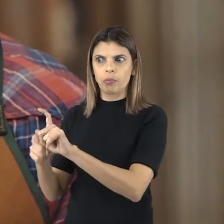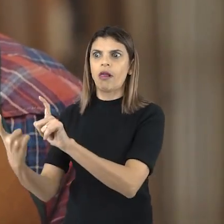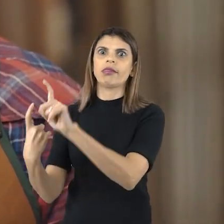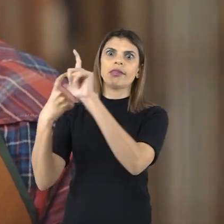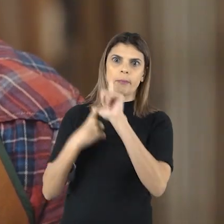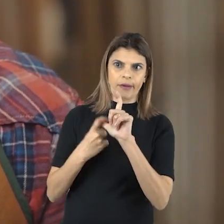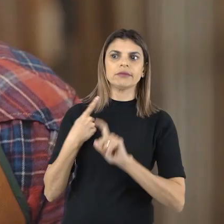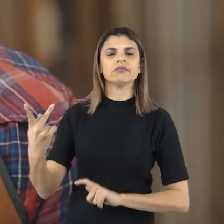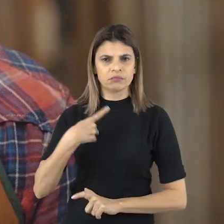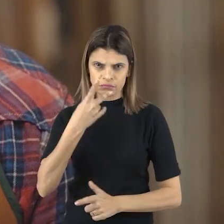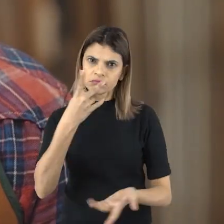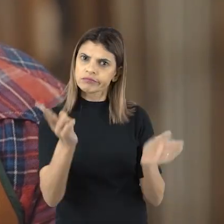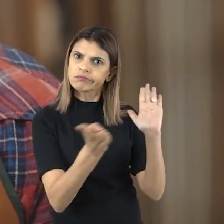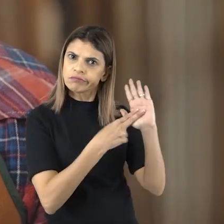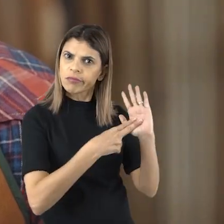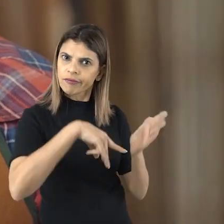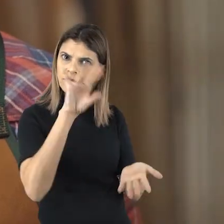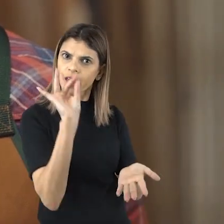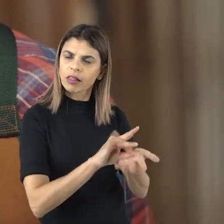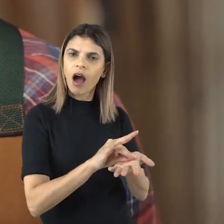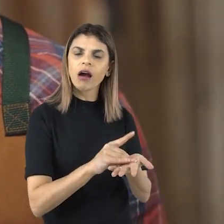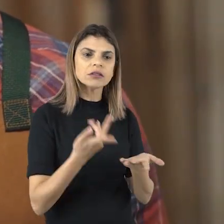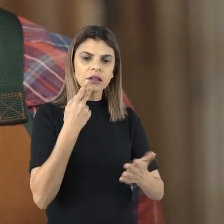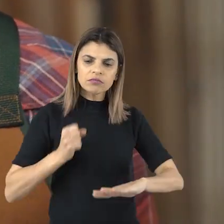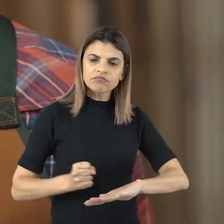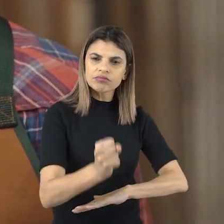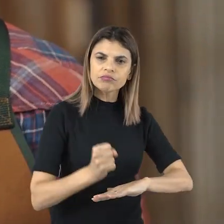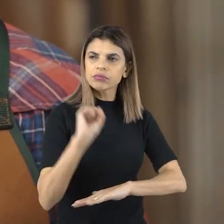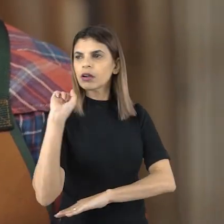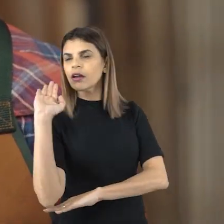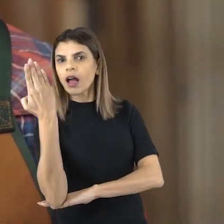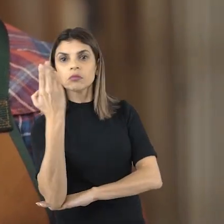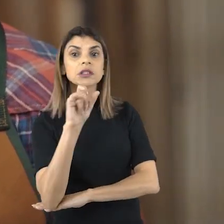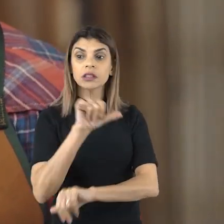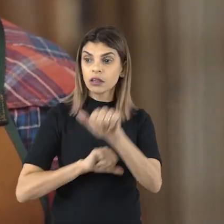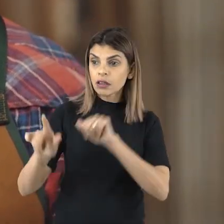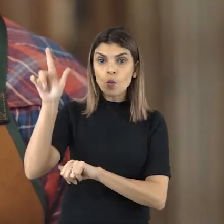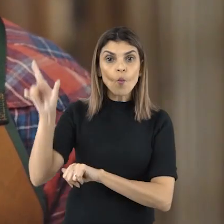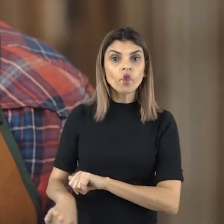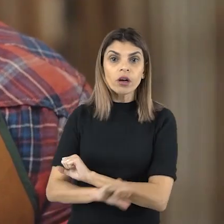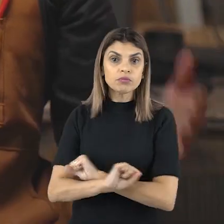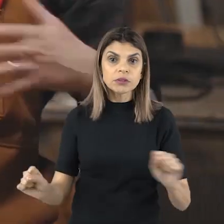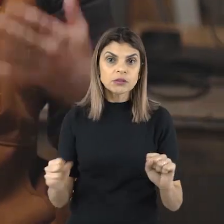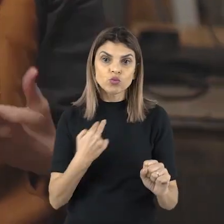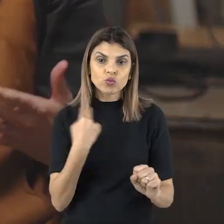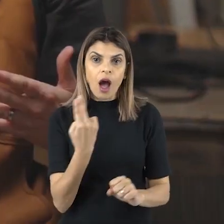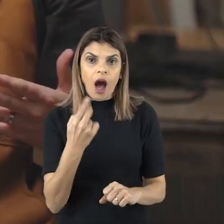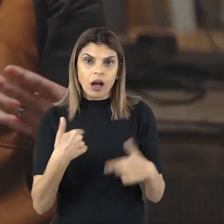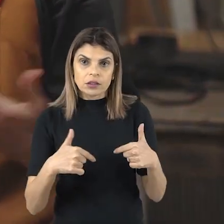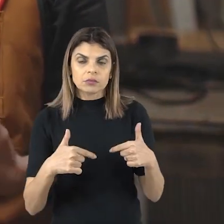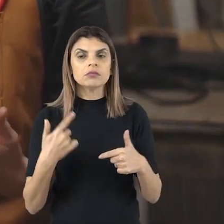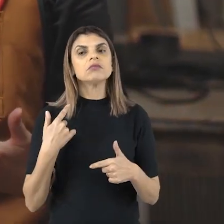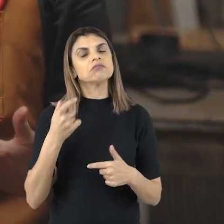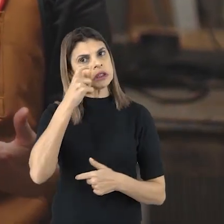De verdade. Falo isso do fundo do meu coração. Essa não seria carpintaria Andrew Mark Nathaniel sem o Nathaniel. É muito